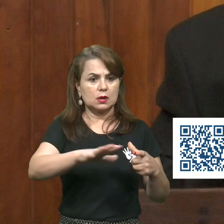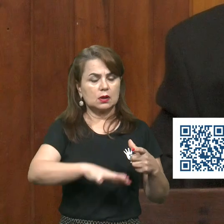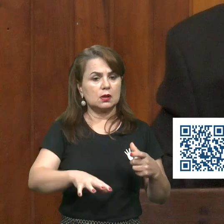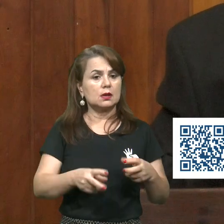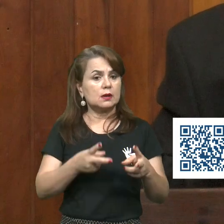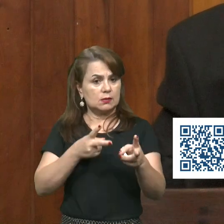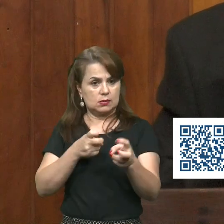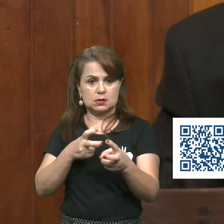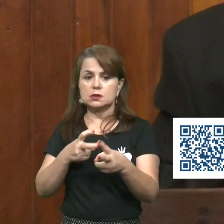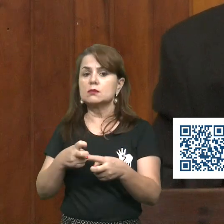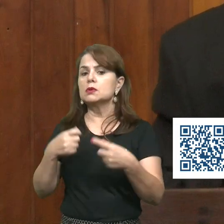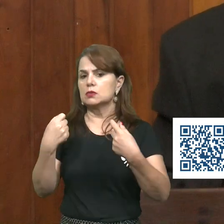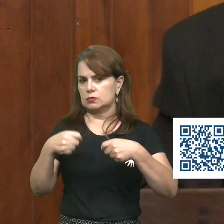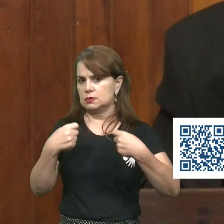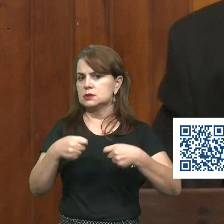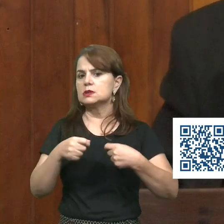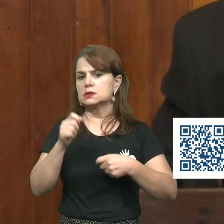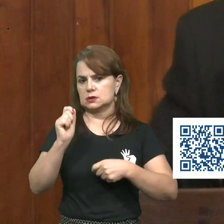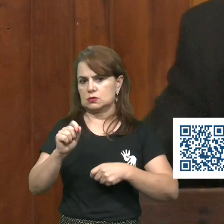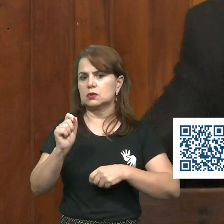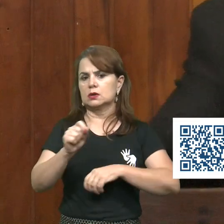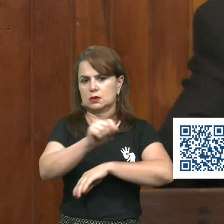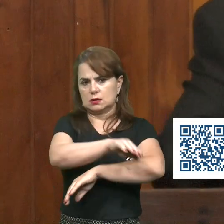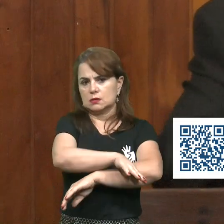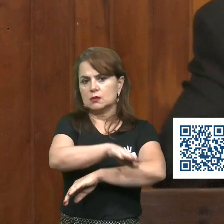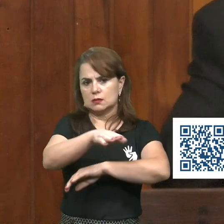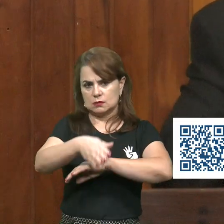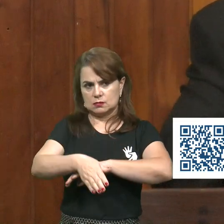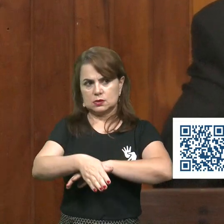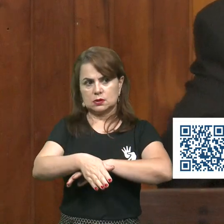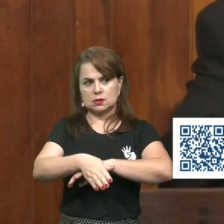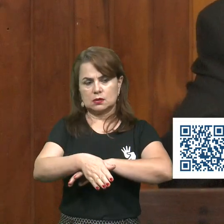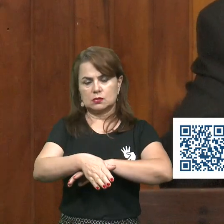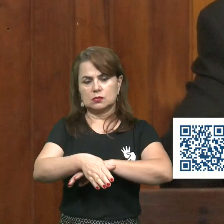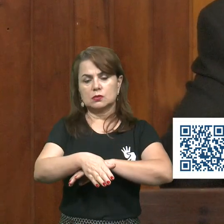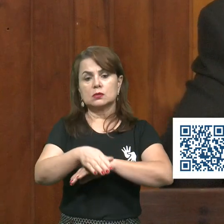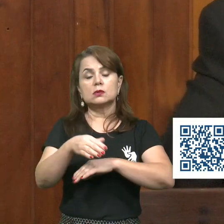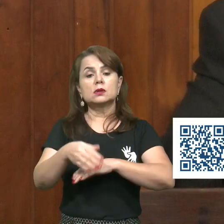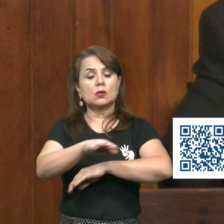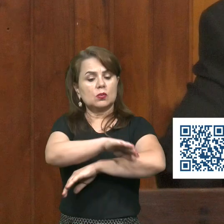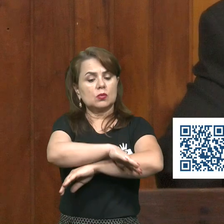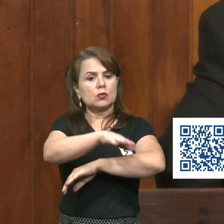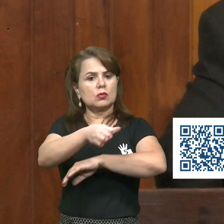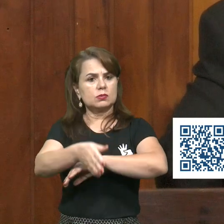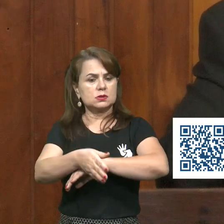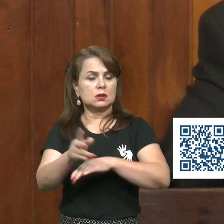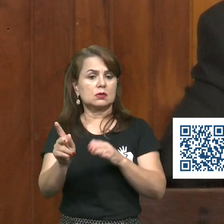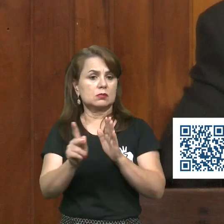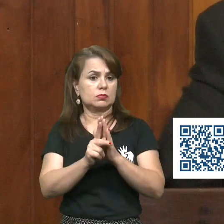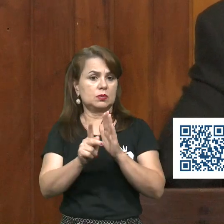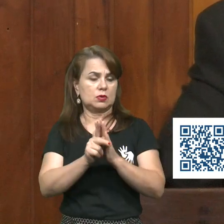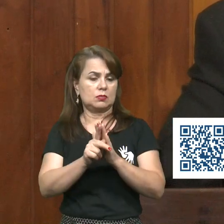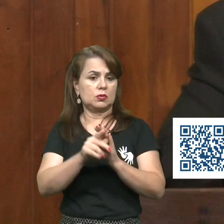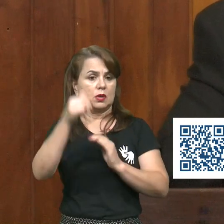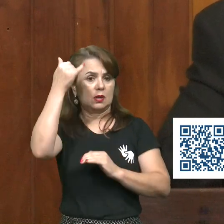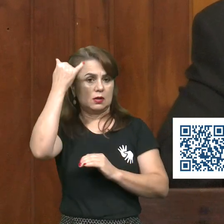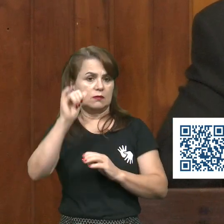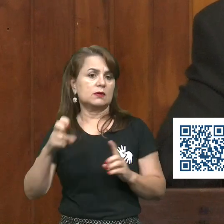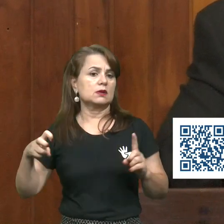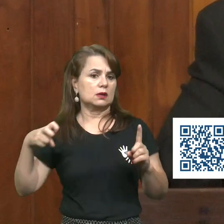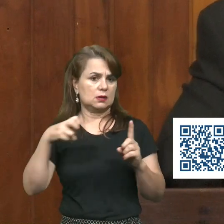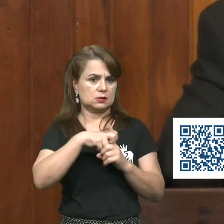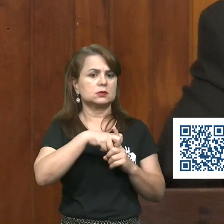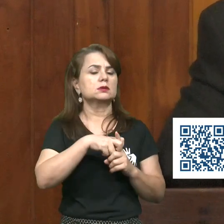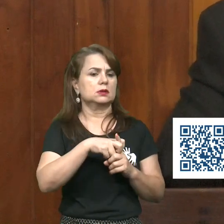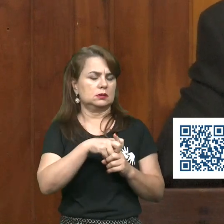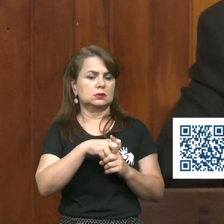ali merece um redutor de velocidade. E que o redutor de velocidade deve ser justamente uma lombada